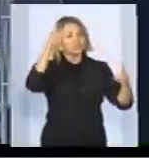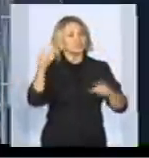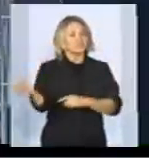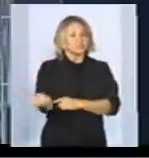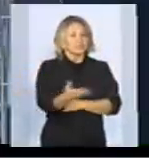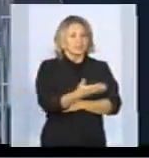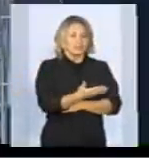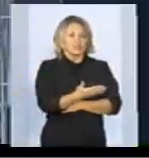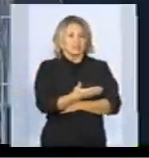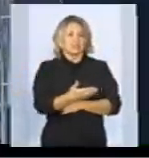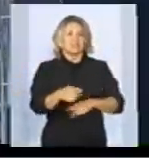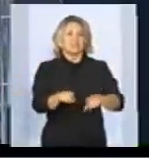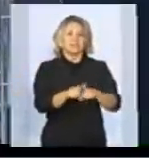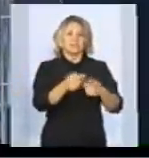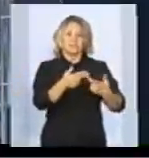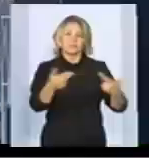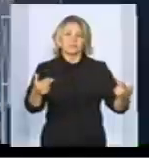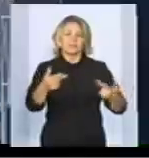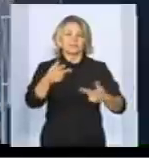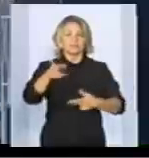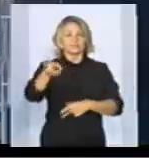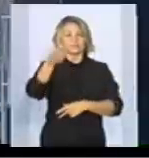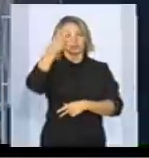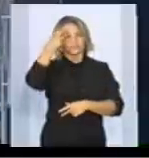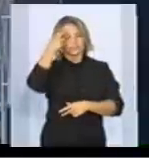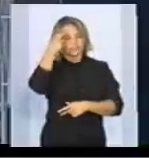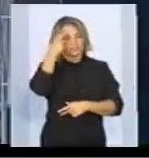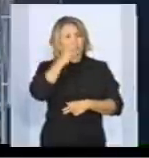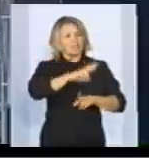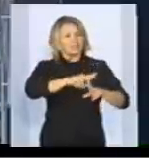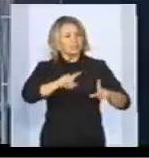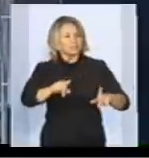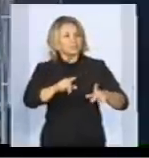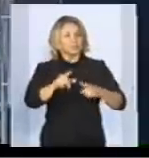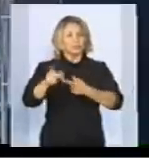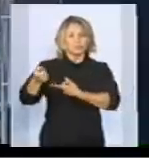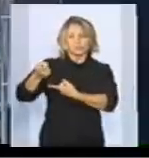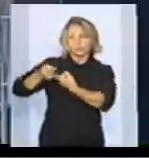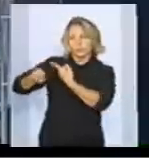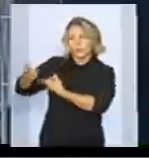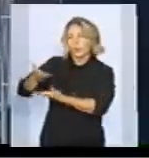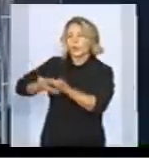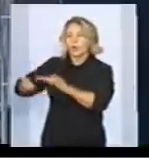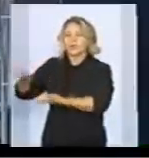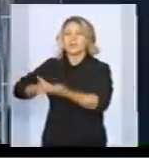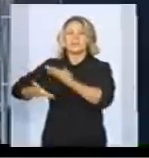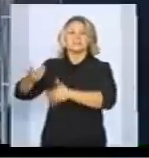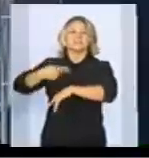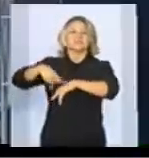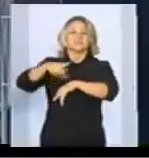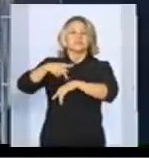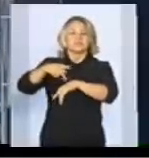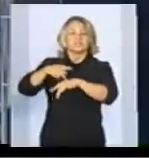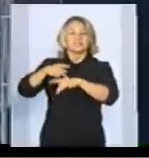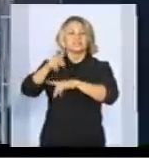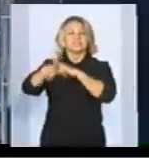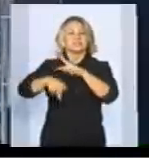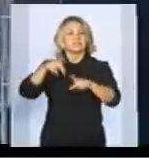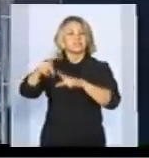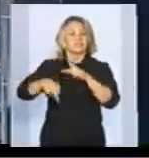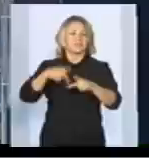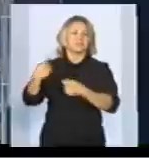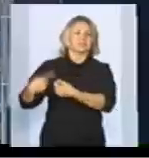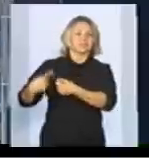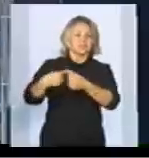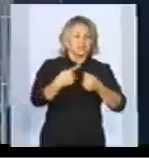relacionais e práticas culturais e interculturais por trocas horizontais entre as culturas de povos cidades e países não é difícil